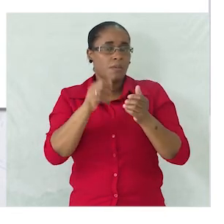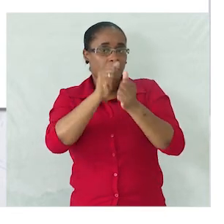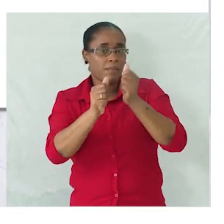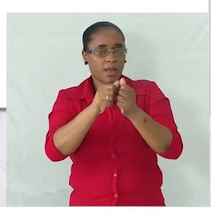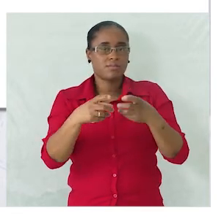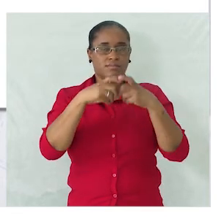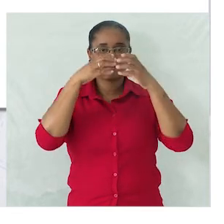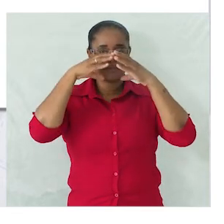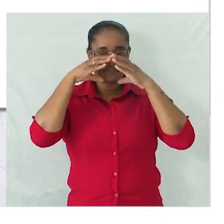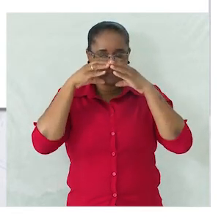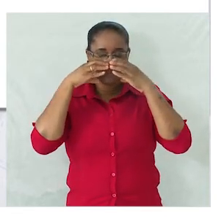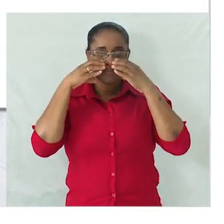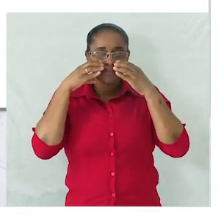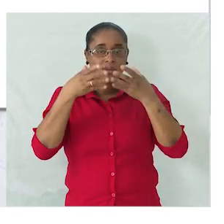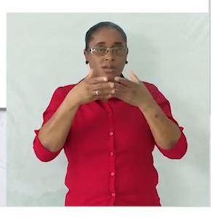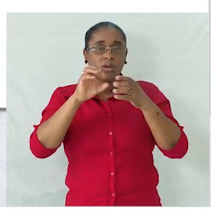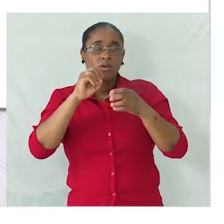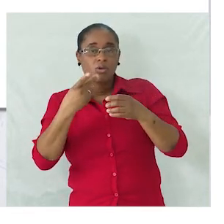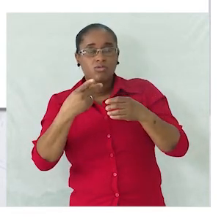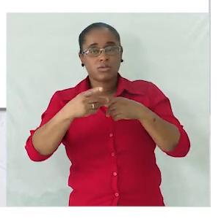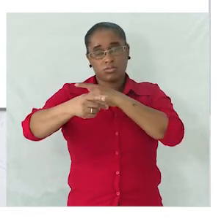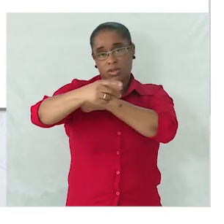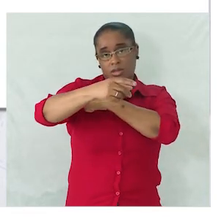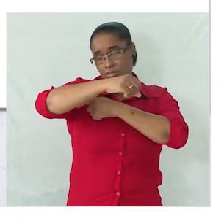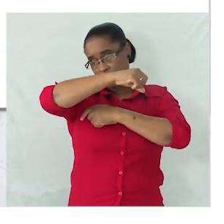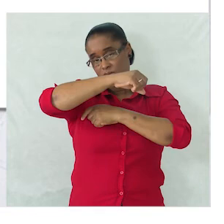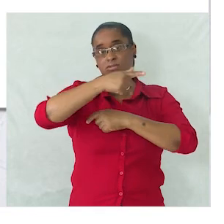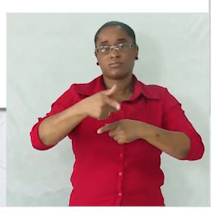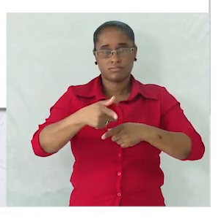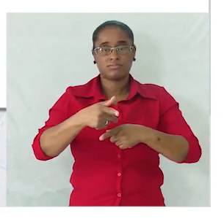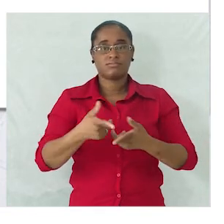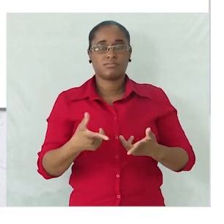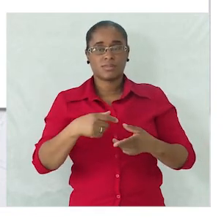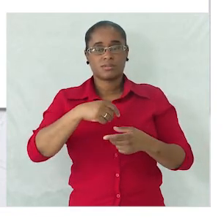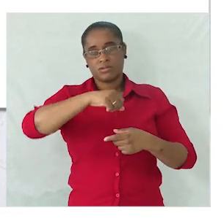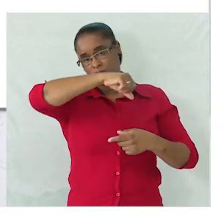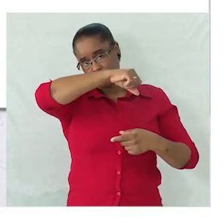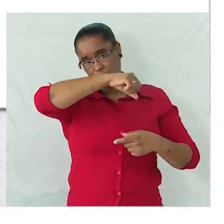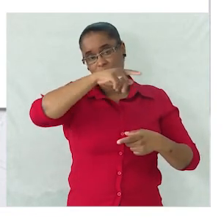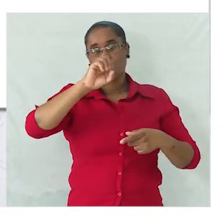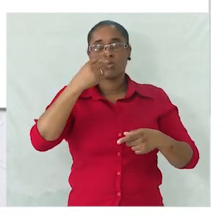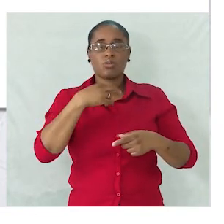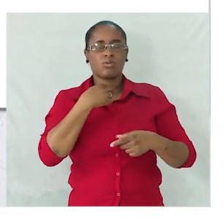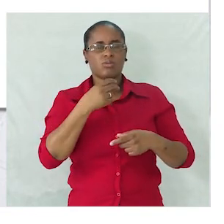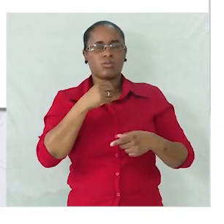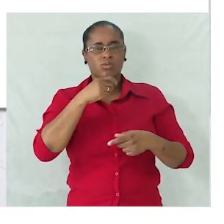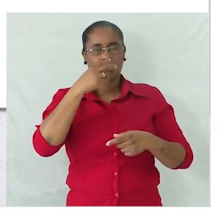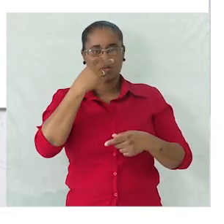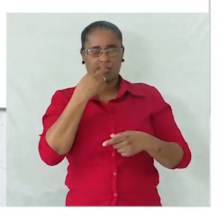descartável ou então usar o nosso antebraço para aparar o espirro ou a tosse.